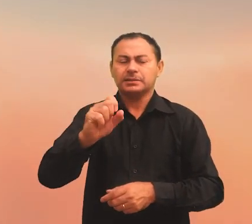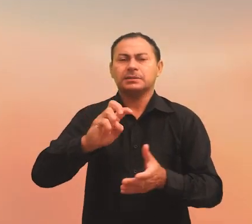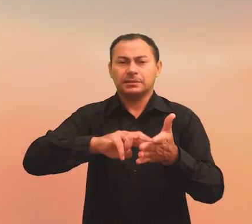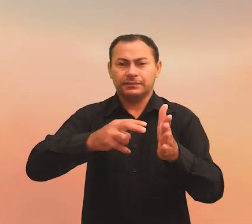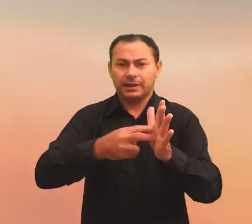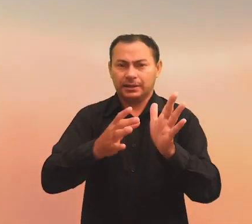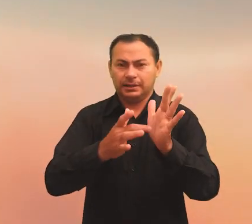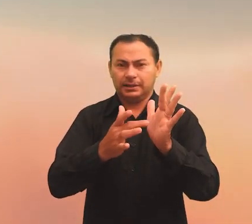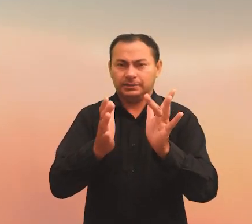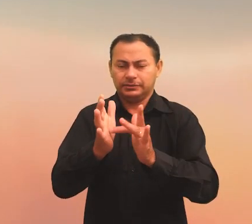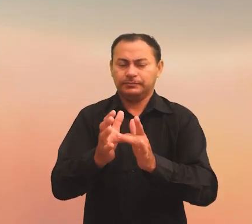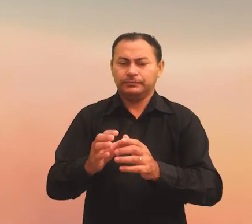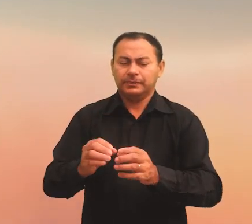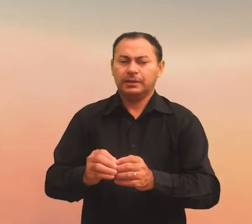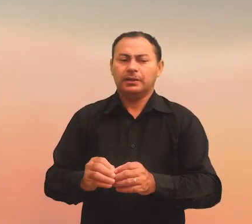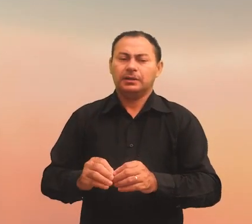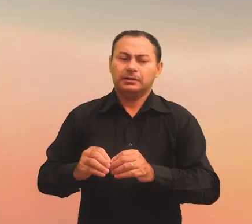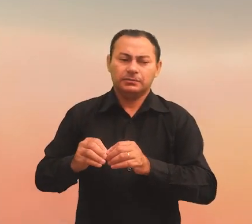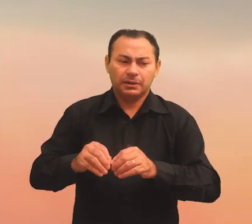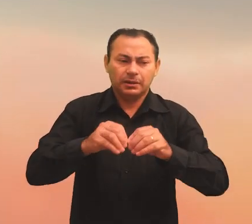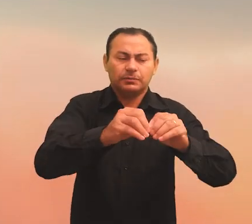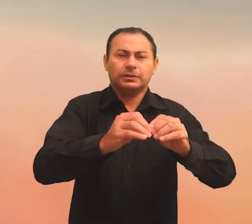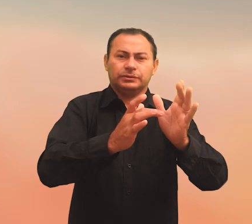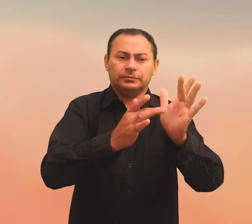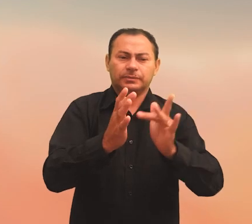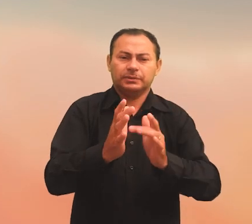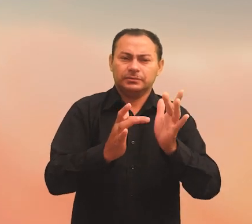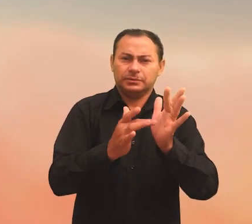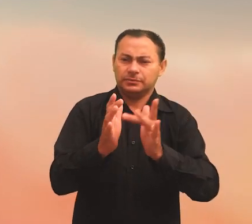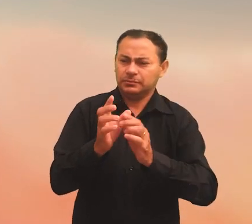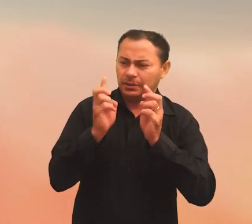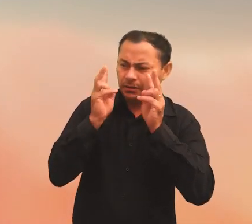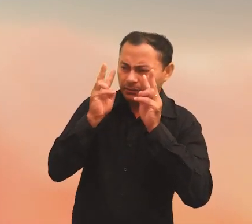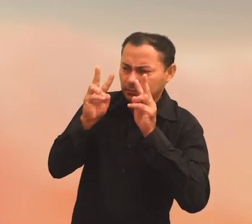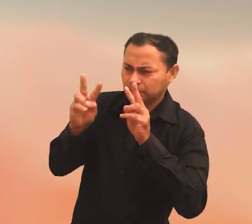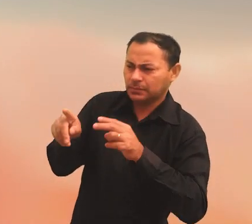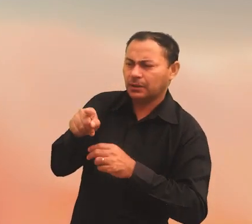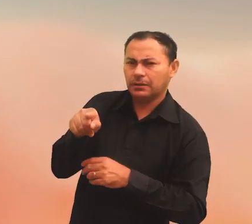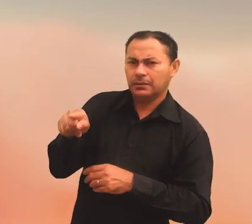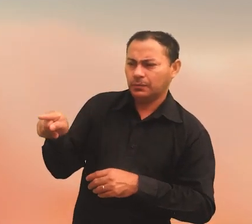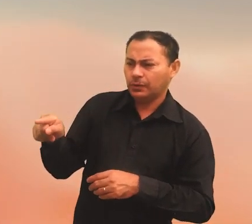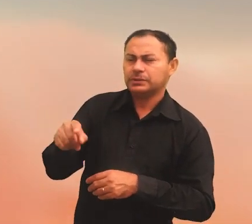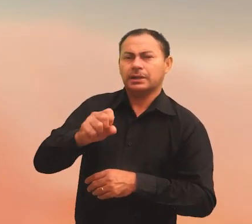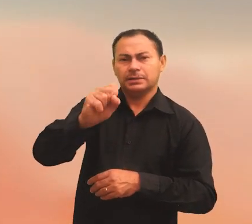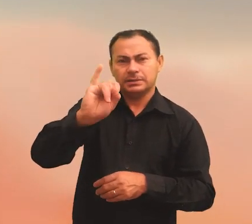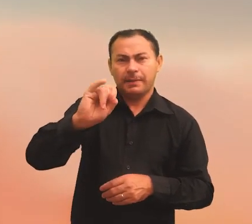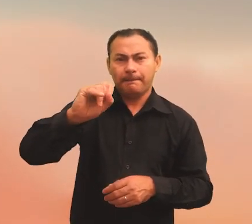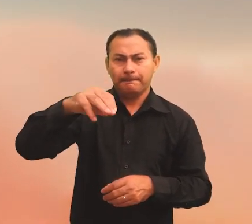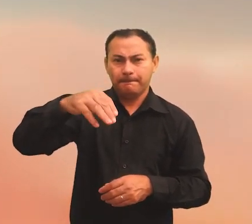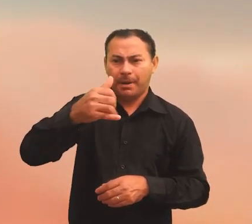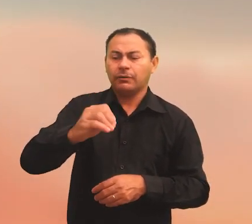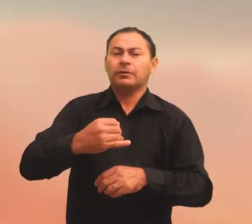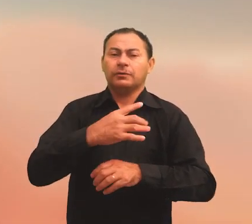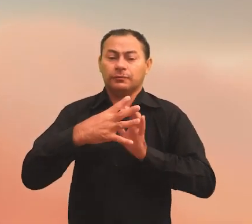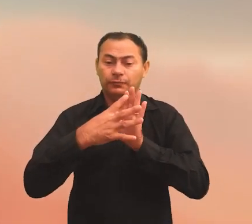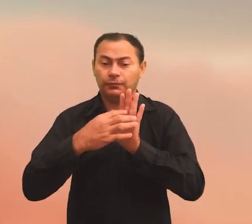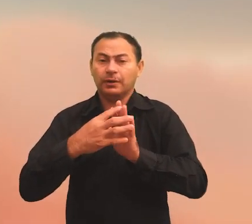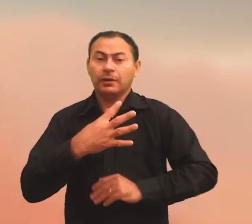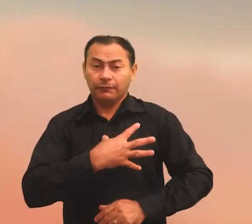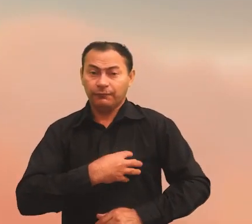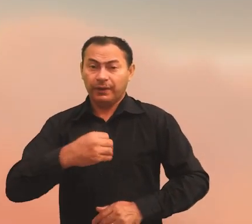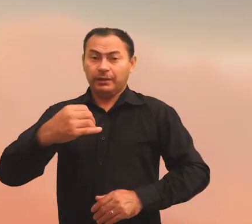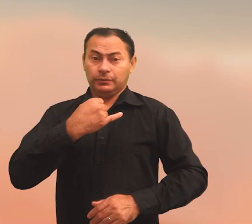o Cristo, e os levou a Jesus. Jesus olhou para ele e disse: você é Simão, filho de